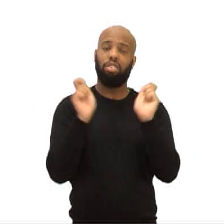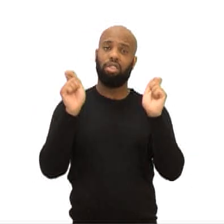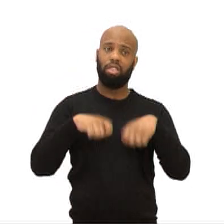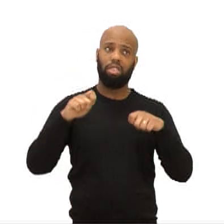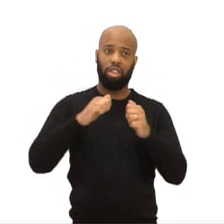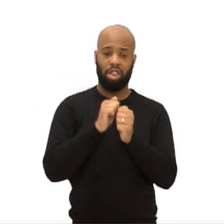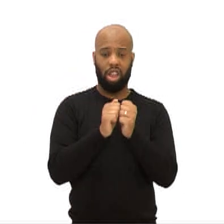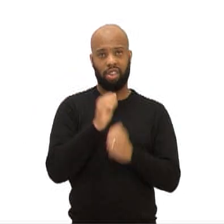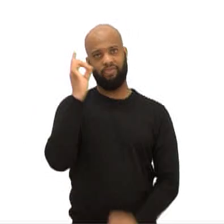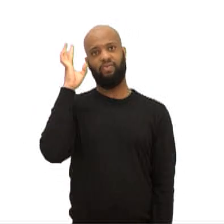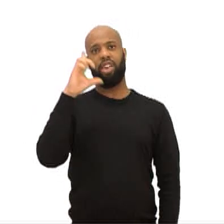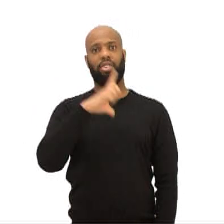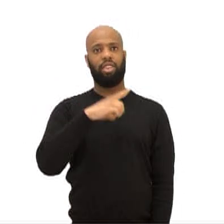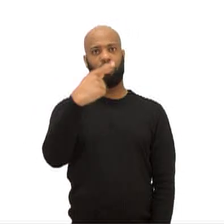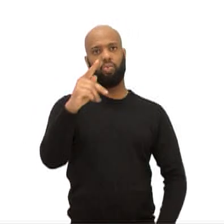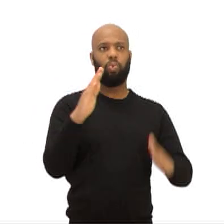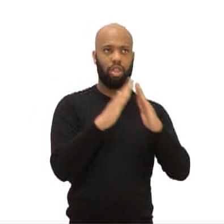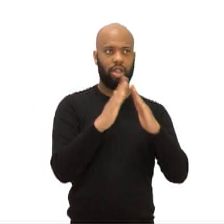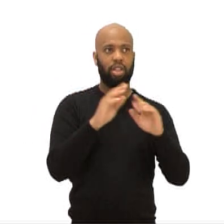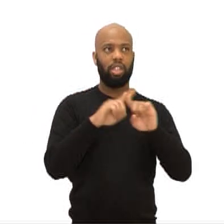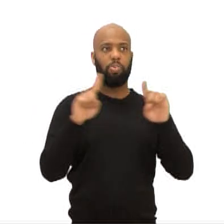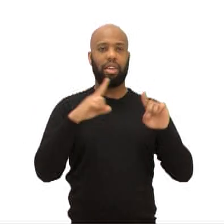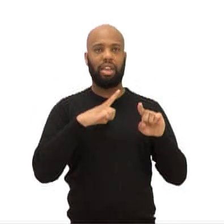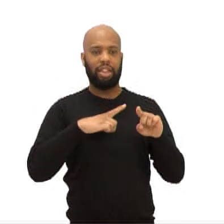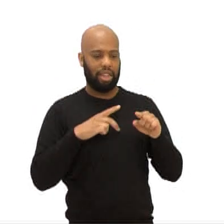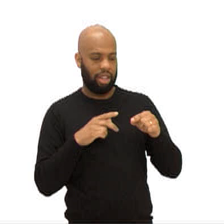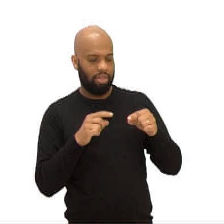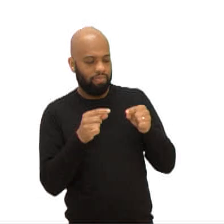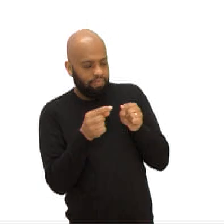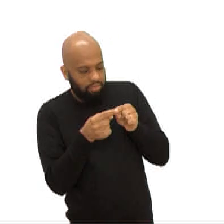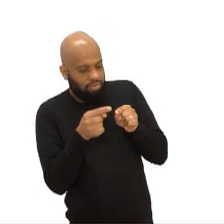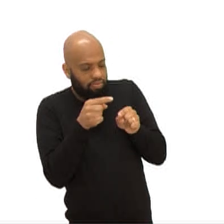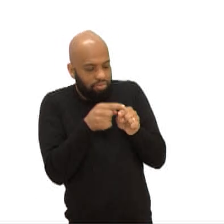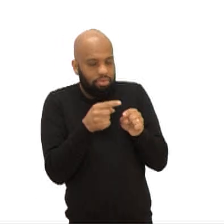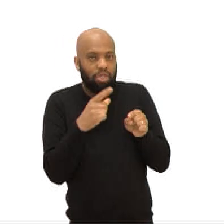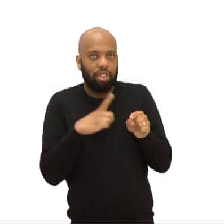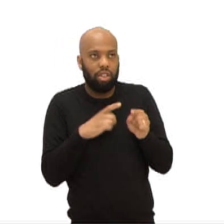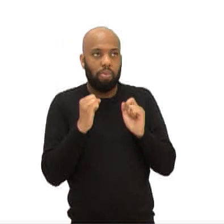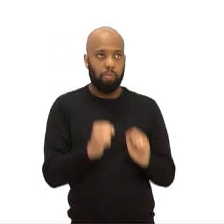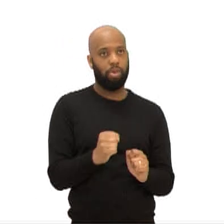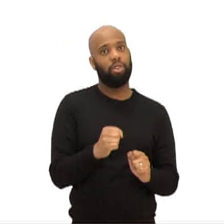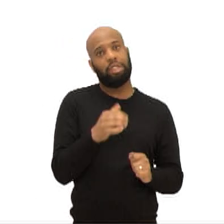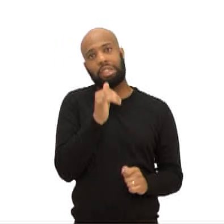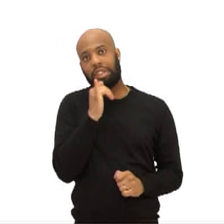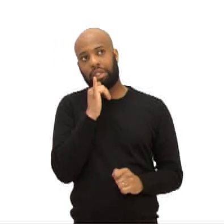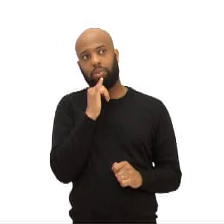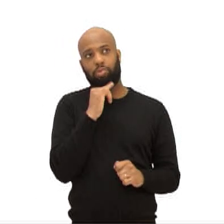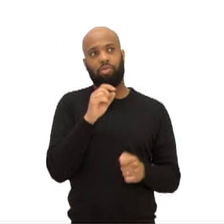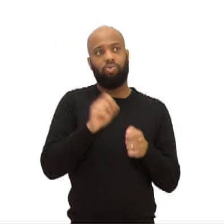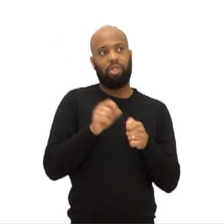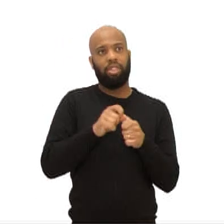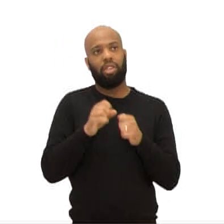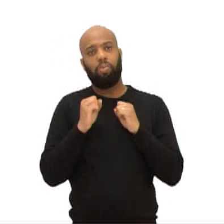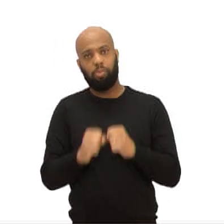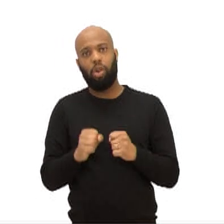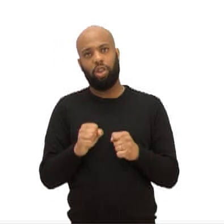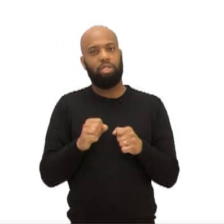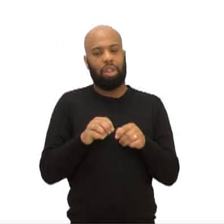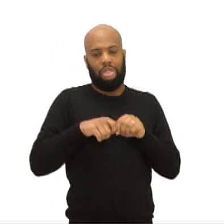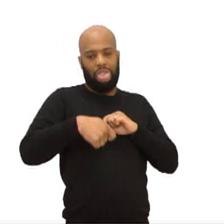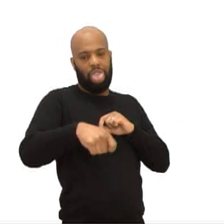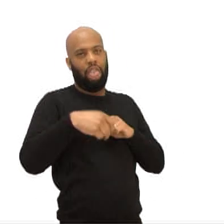é o mais fácil, né? Você vai ter em casa, só que ele tem as pontinhas, então pode ser que com a prática ali, fure o